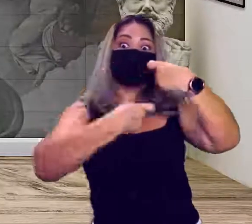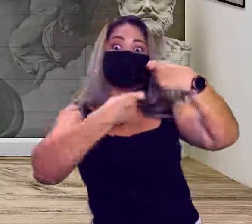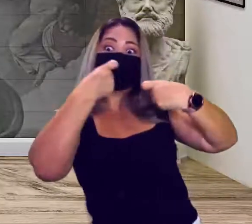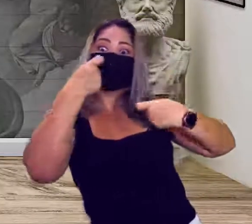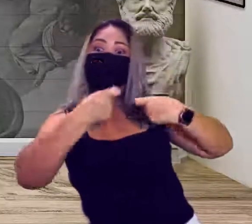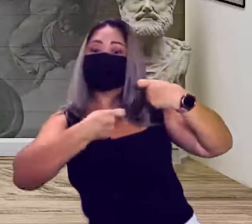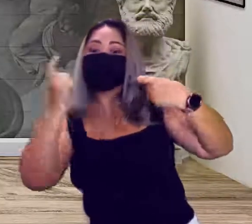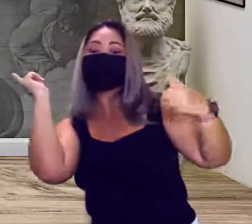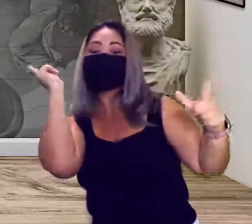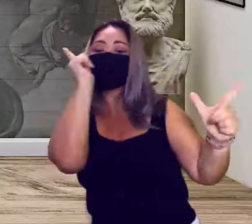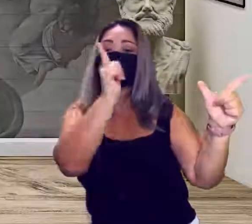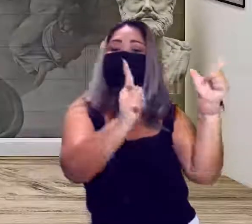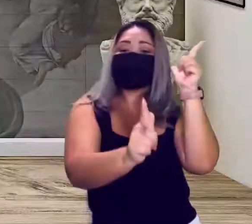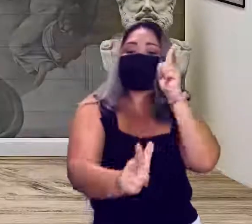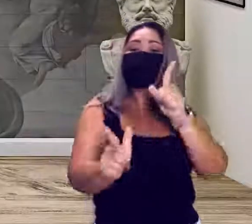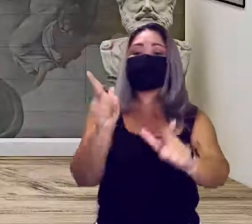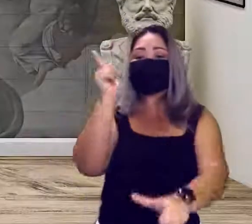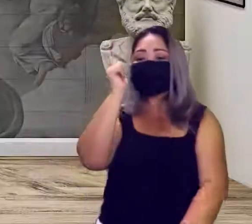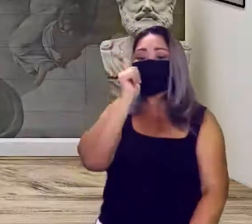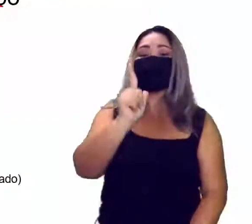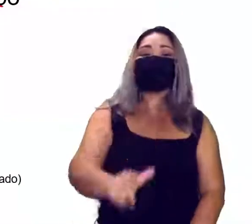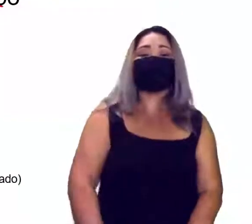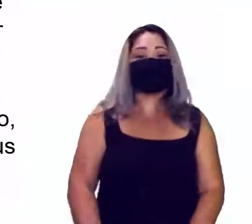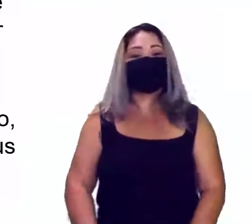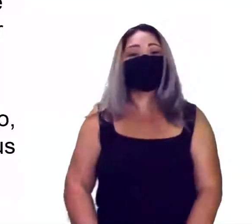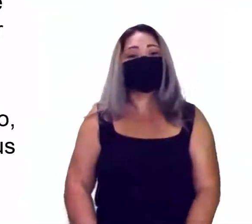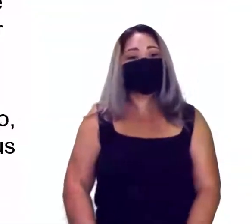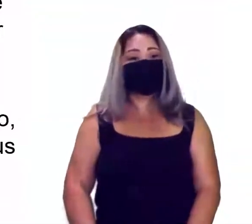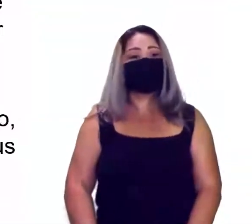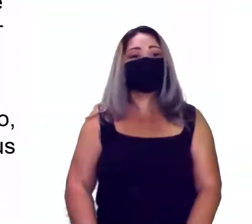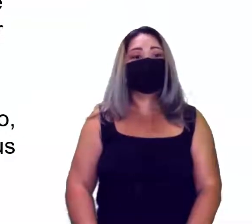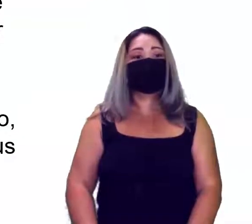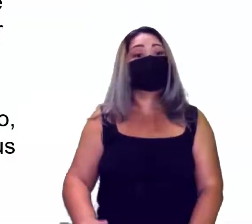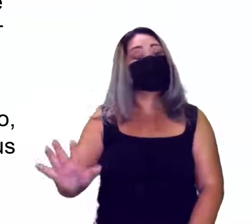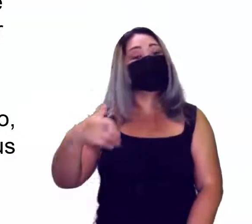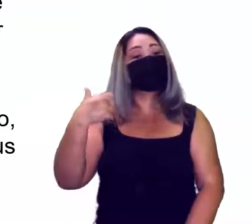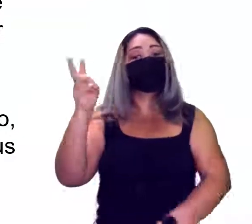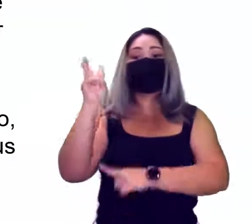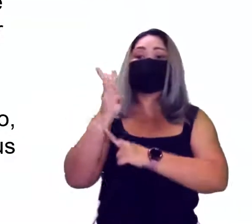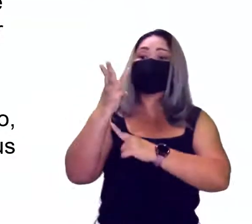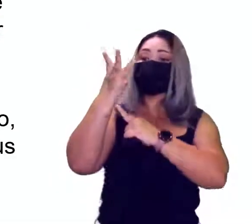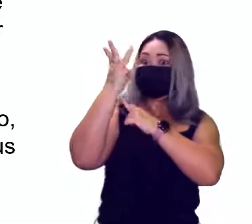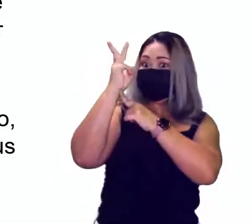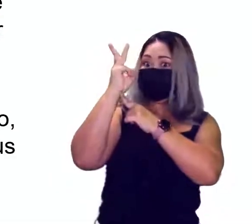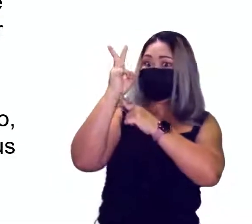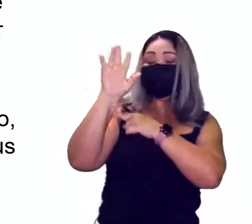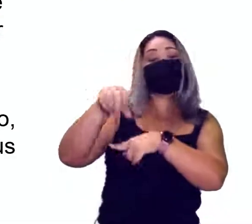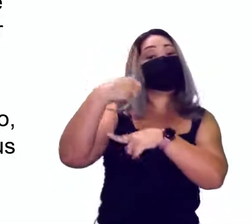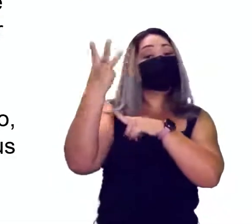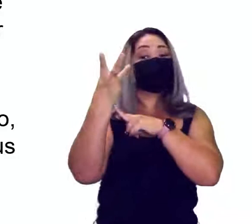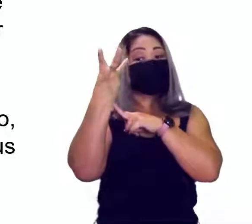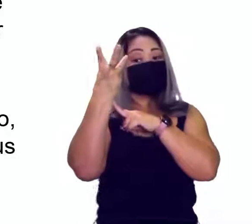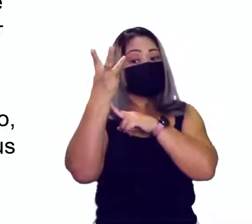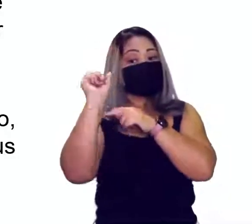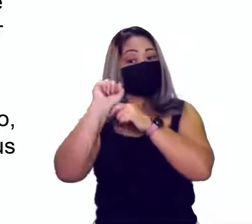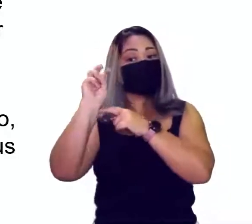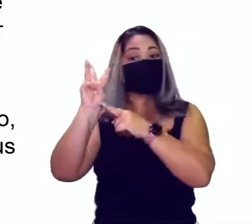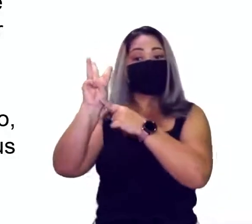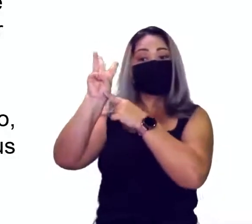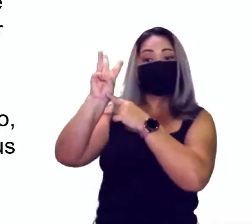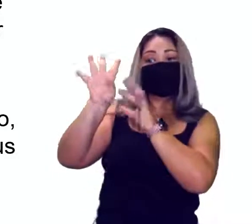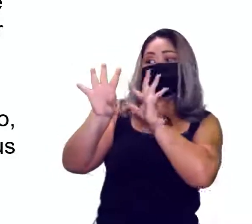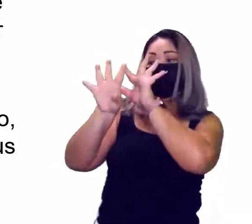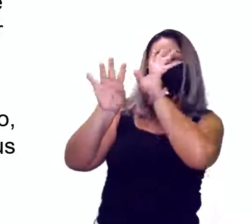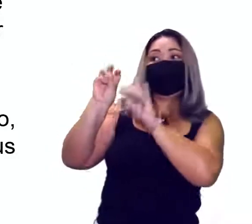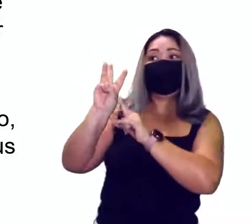né? Então os gregos tinham isso. Vamos lá, continuando, olha aí. Poseidon, olha aí, quem foi esse? Ó, o seu tridente,